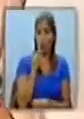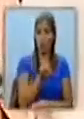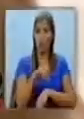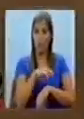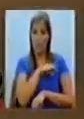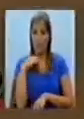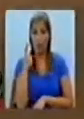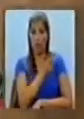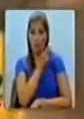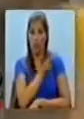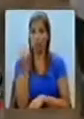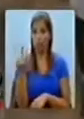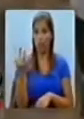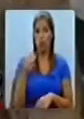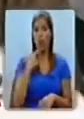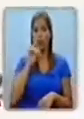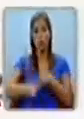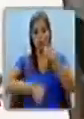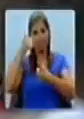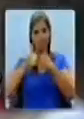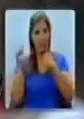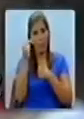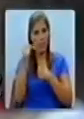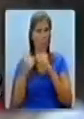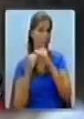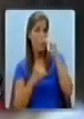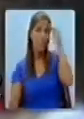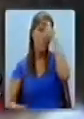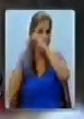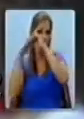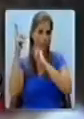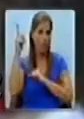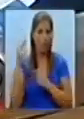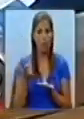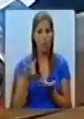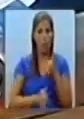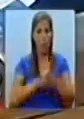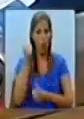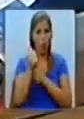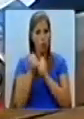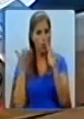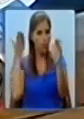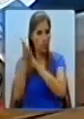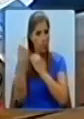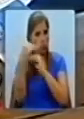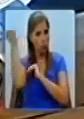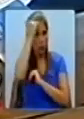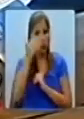do porto voltou a registar a classificação mínima mais elevada neste concurso de acesso ao ensino superior